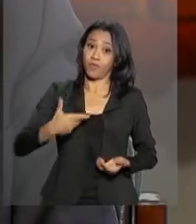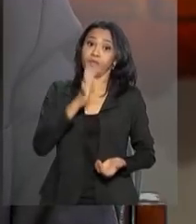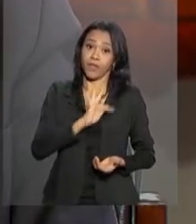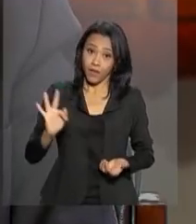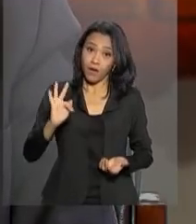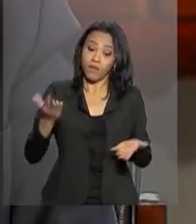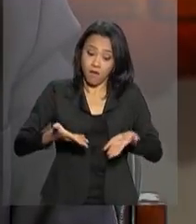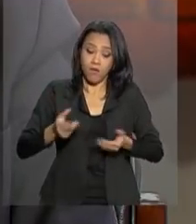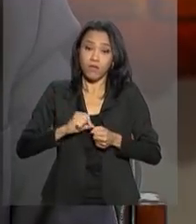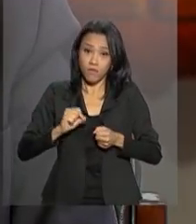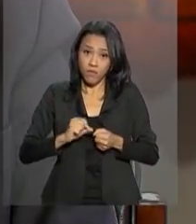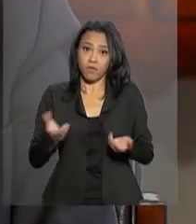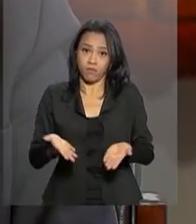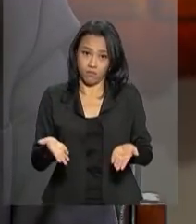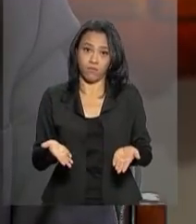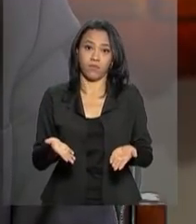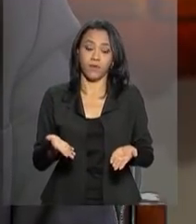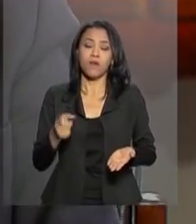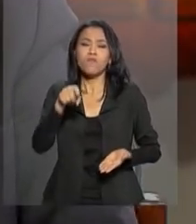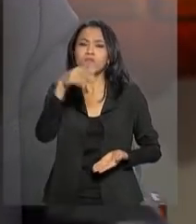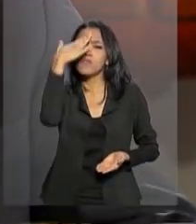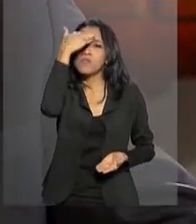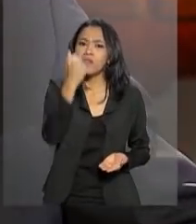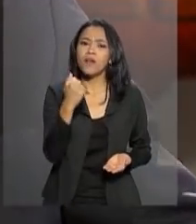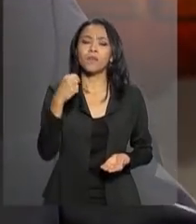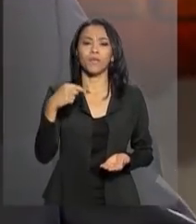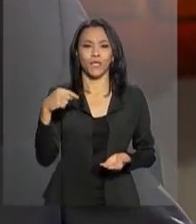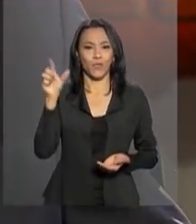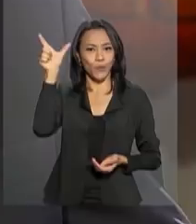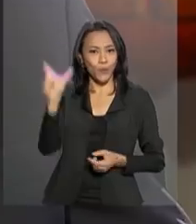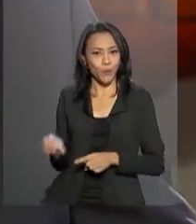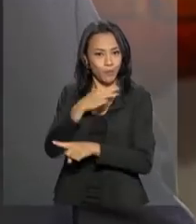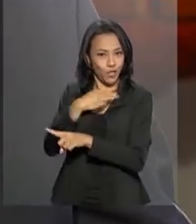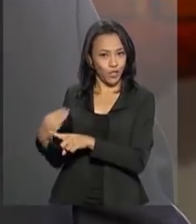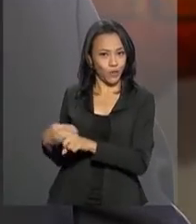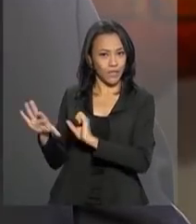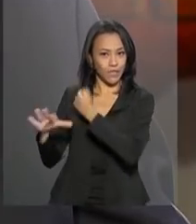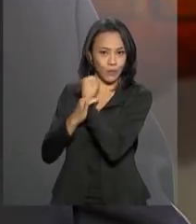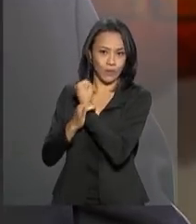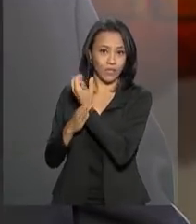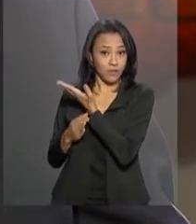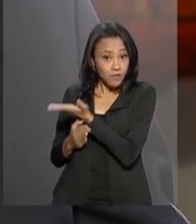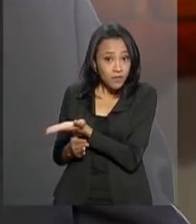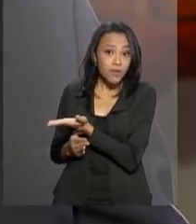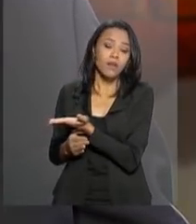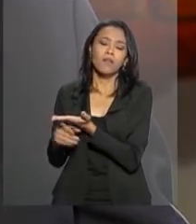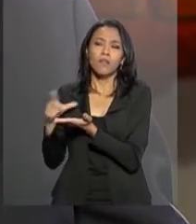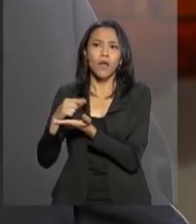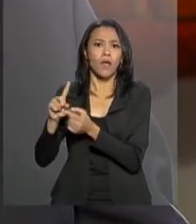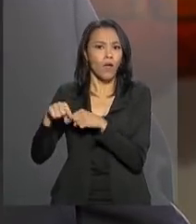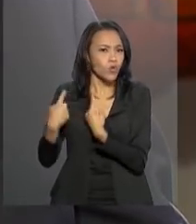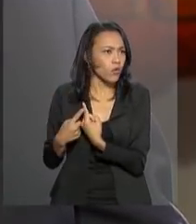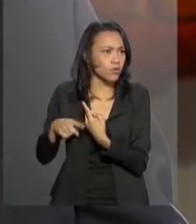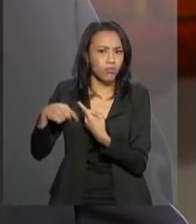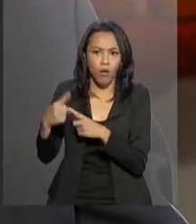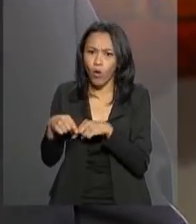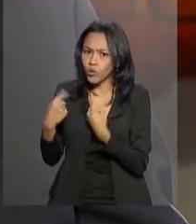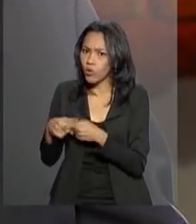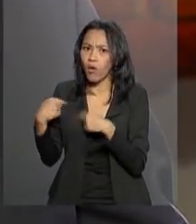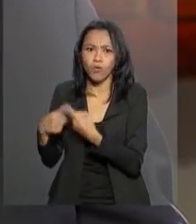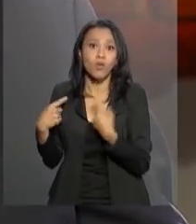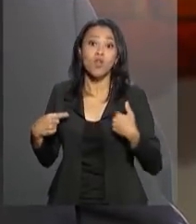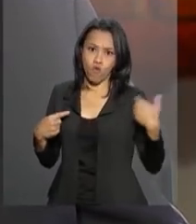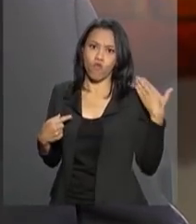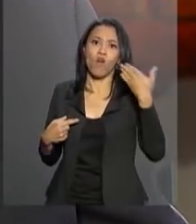isso. Você sabe que o nosso ministro da Segurança, o Raul Jungmann, tem feito reuniões, eu estive em várias